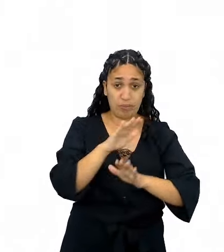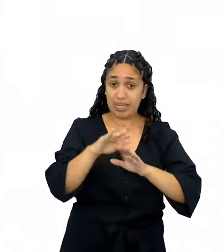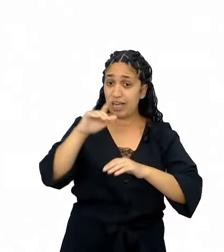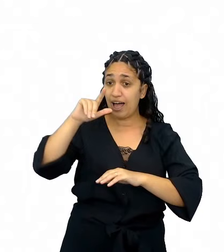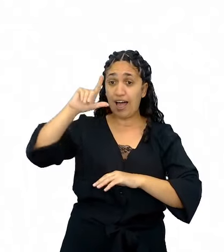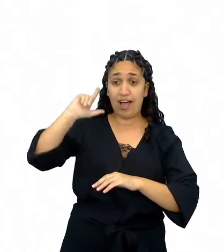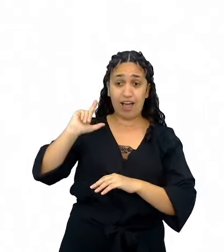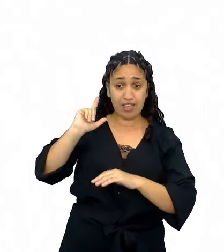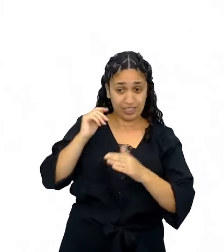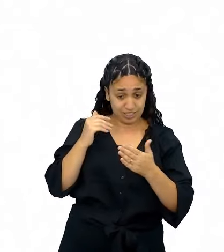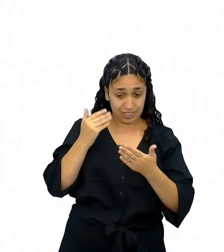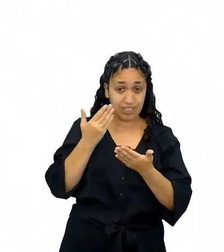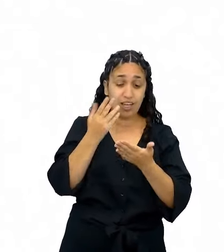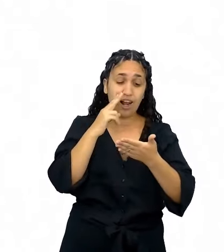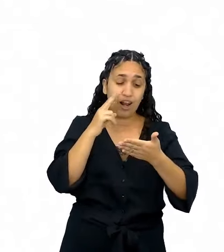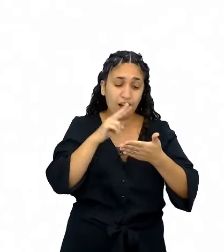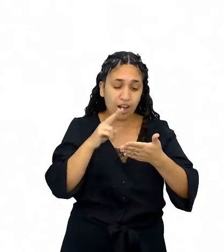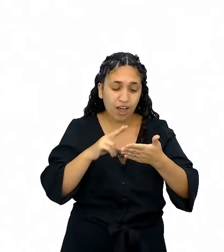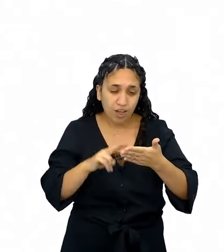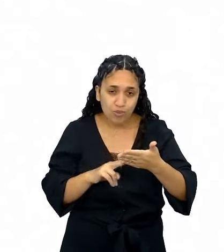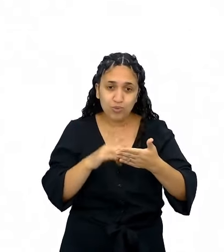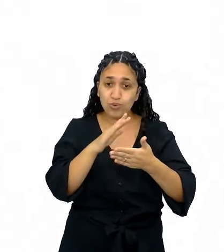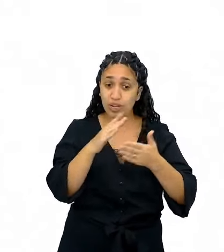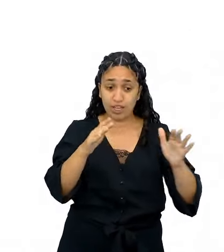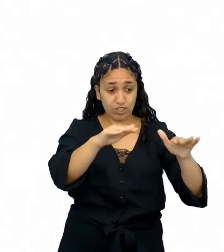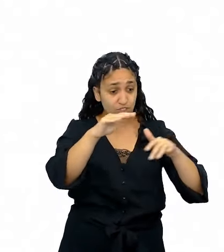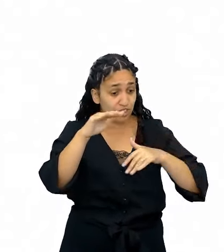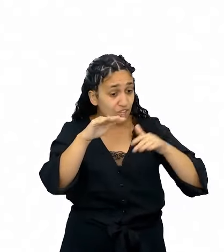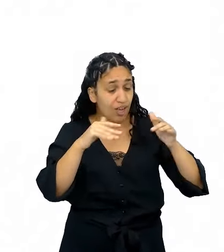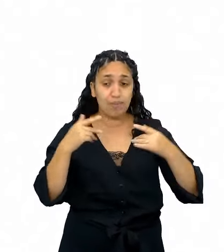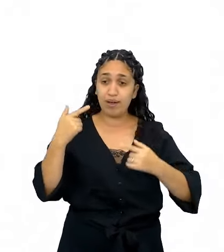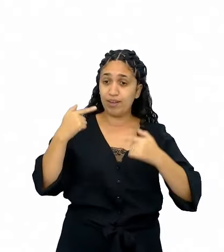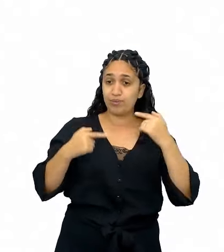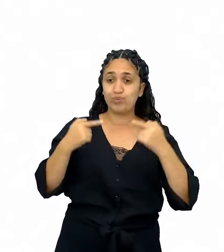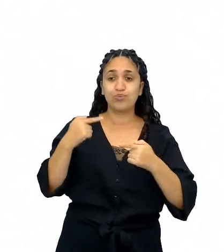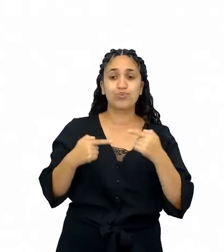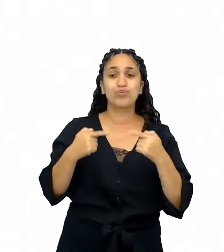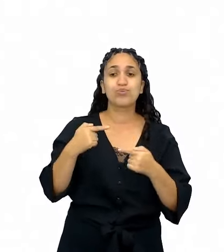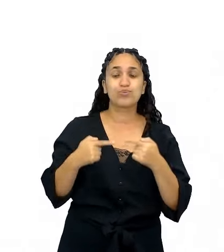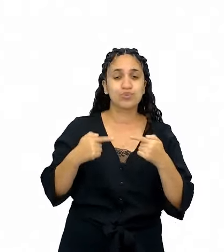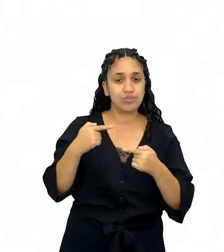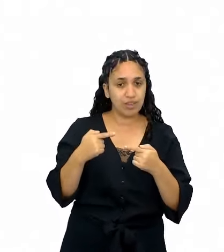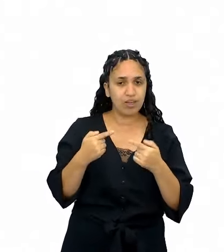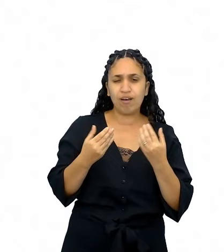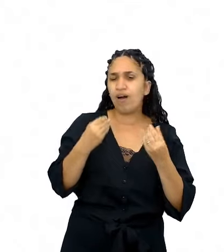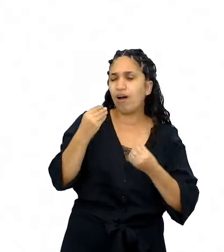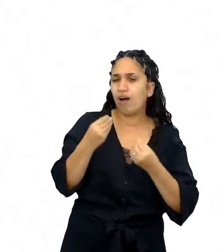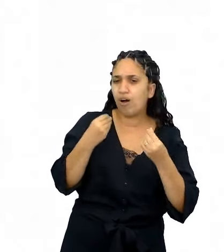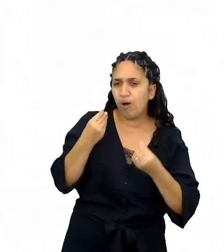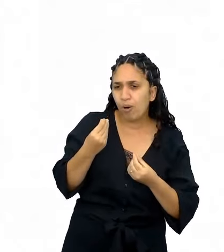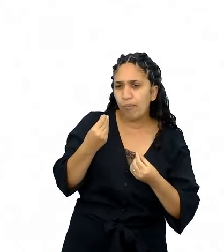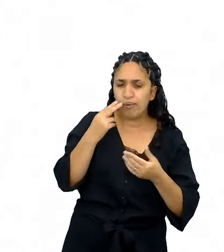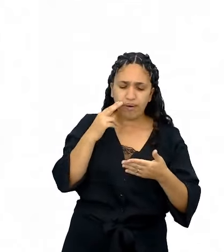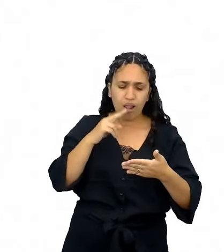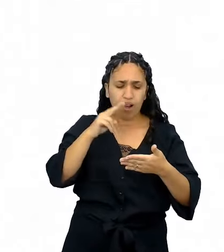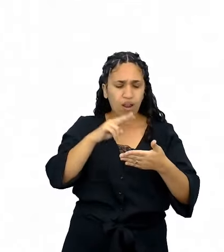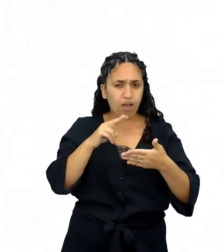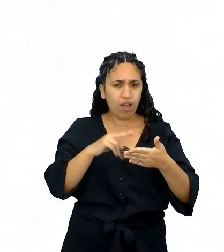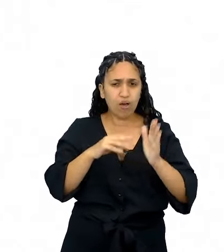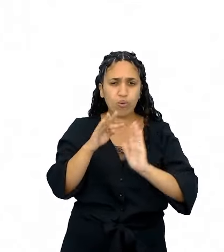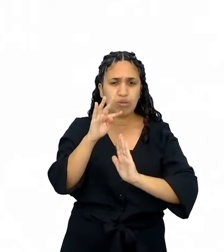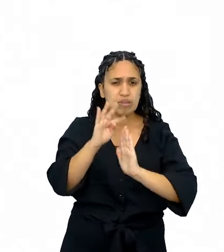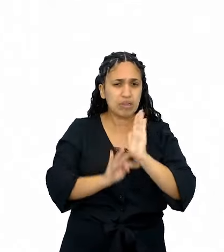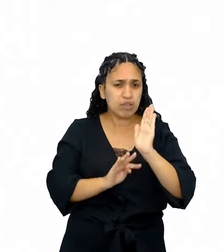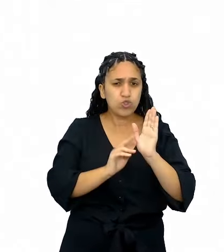como lerão outro texto com o mesmo tema, alimentação saudável. Vamos agora para a